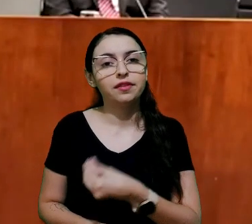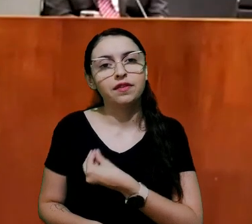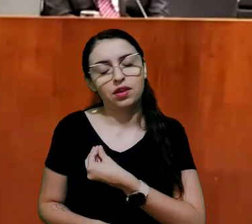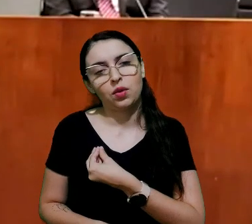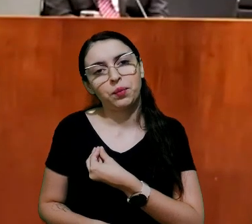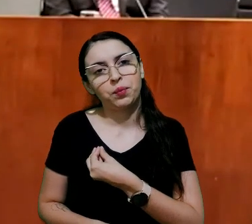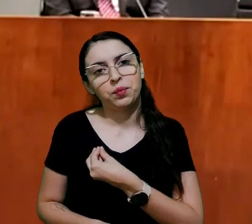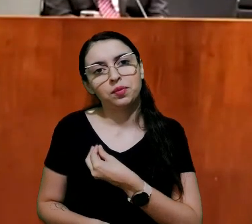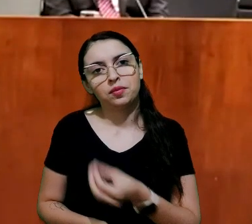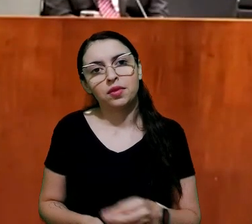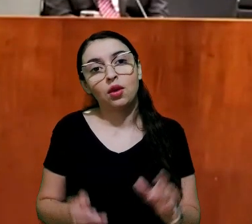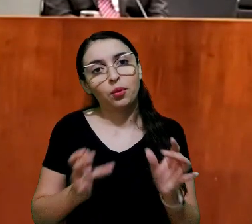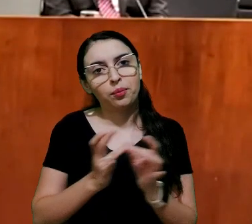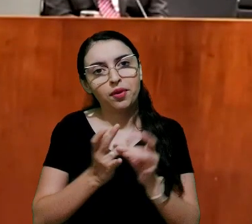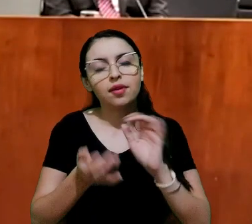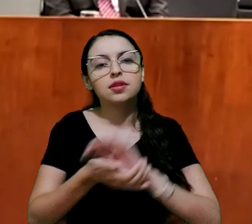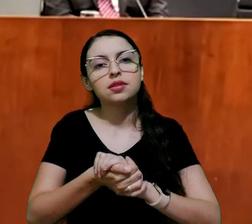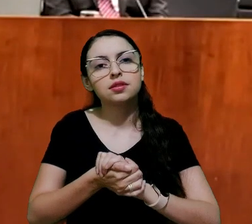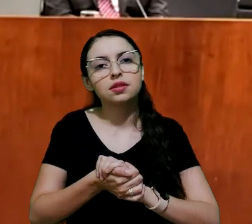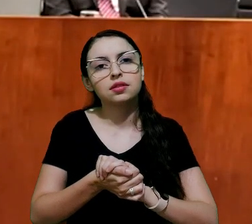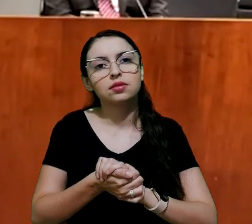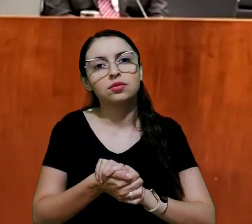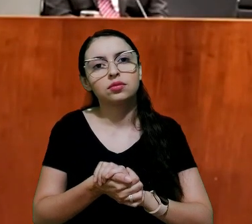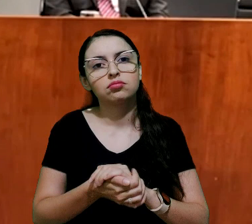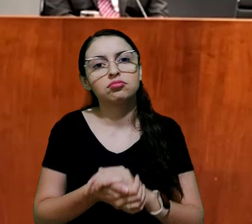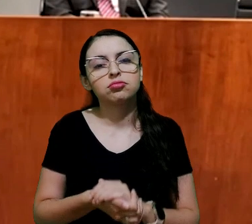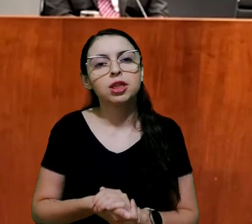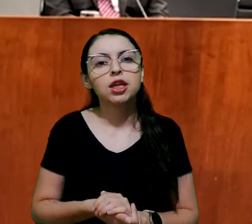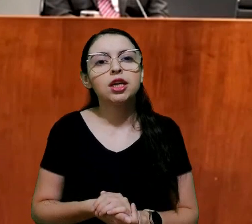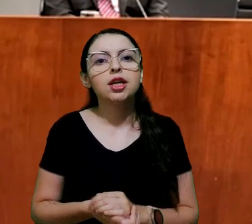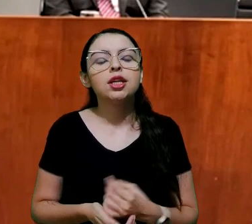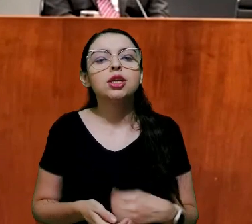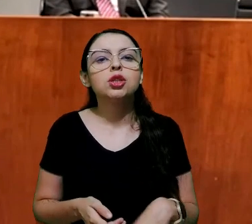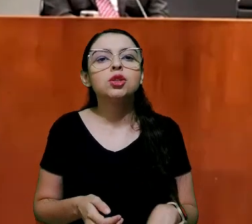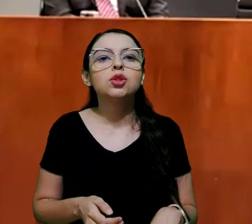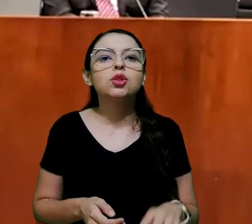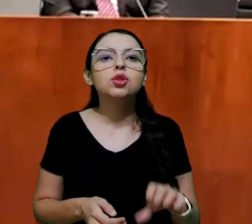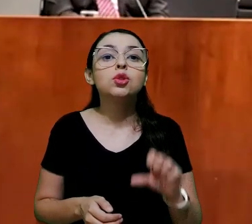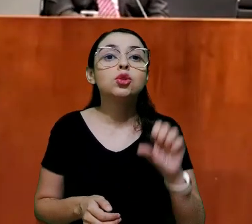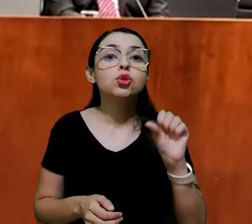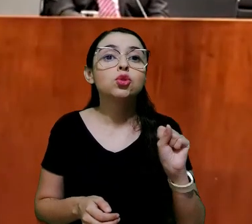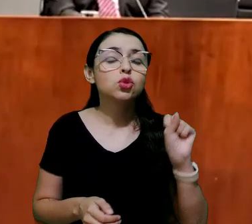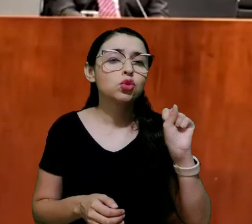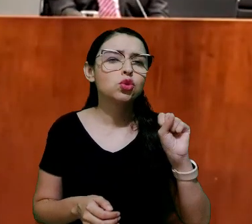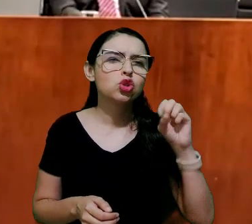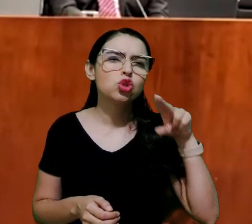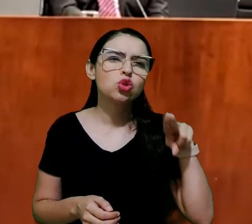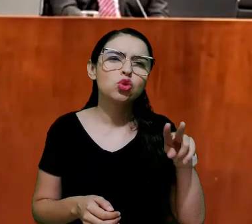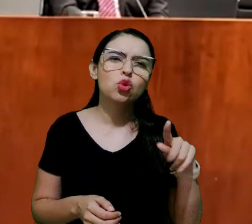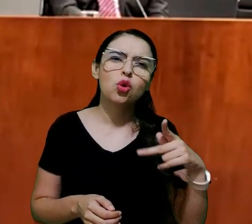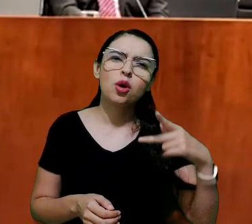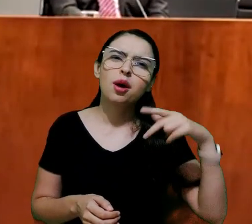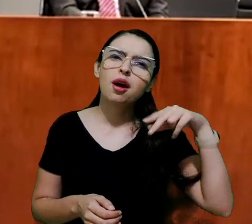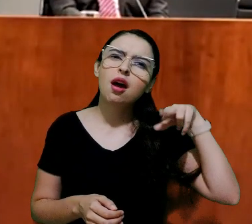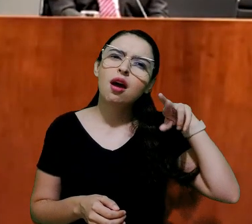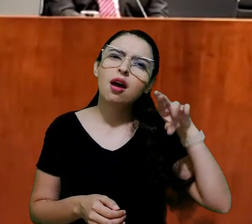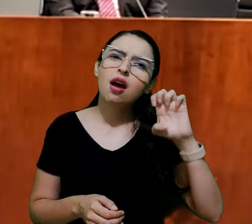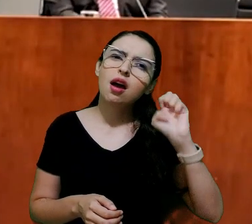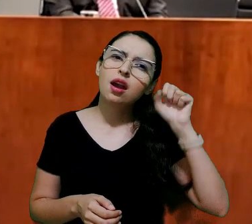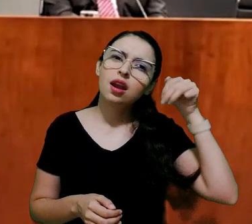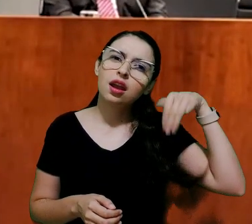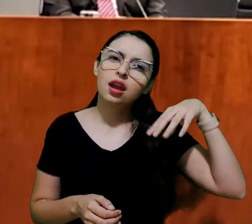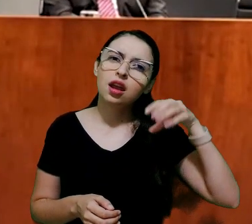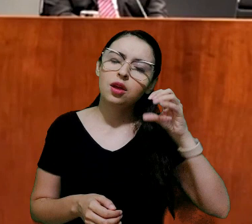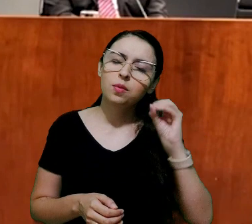E o nosso Supremo Tribunal Federal disse que é a mesma coisa, ser casado e viver em vida de